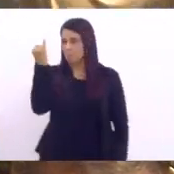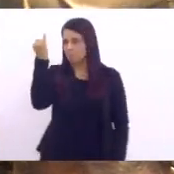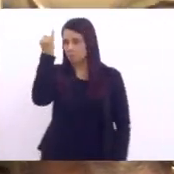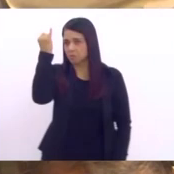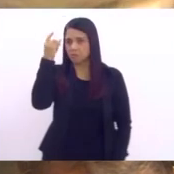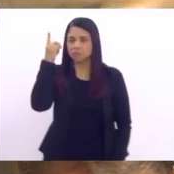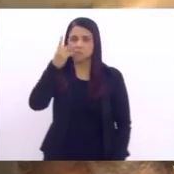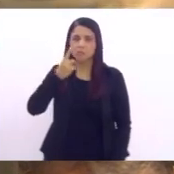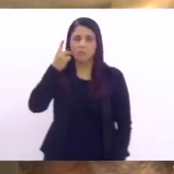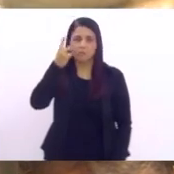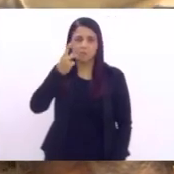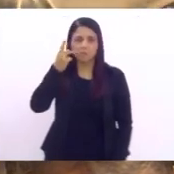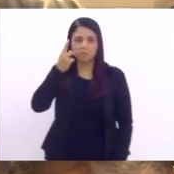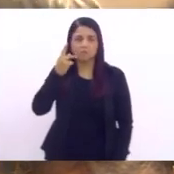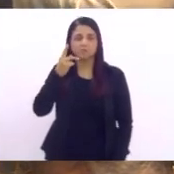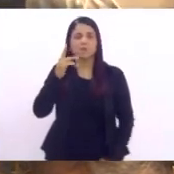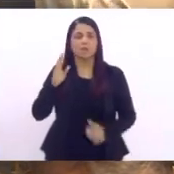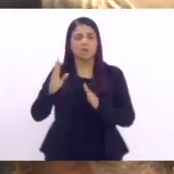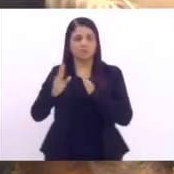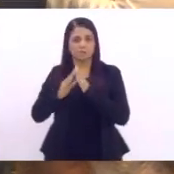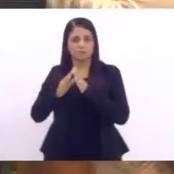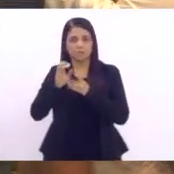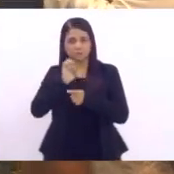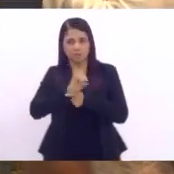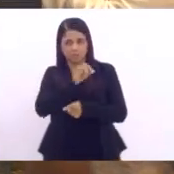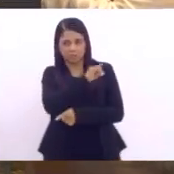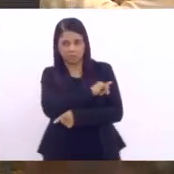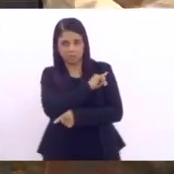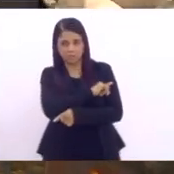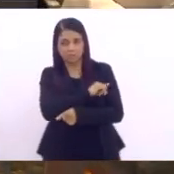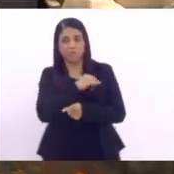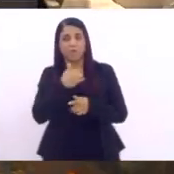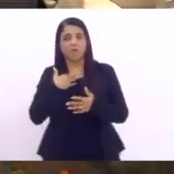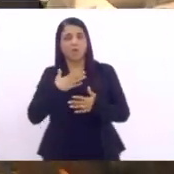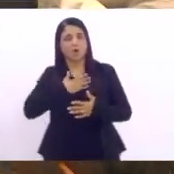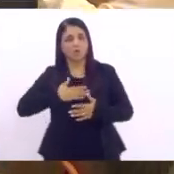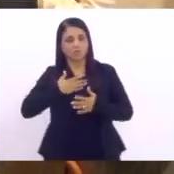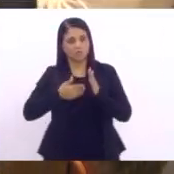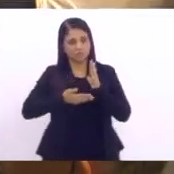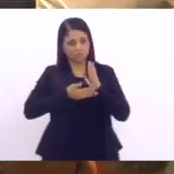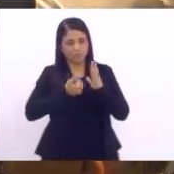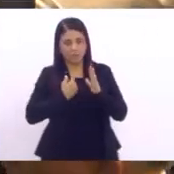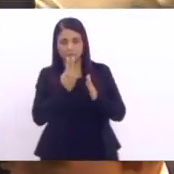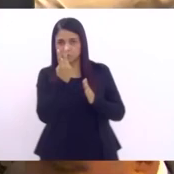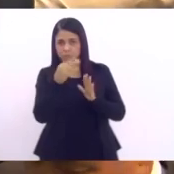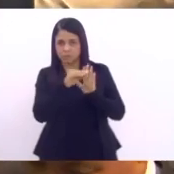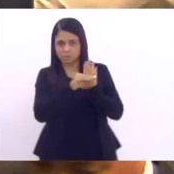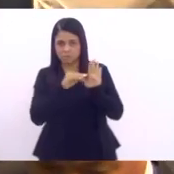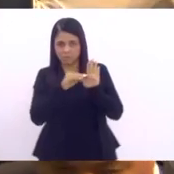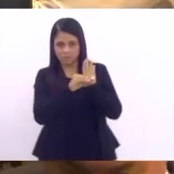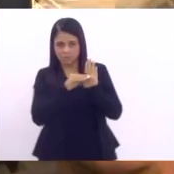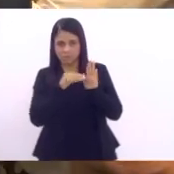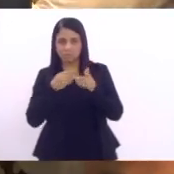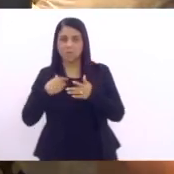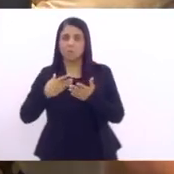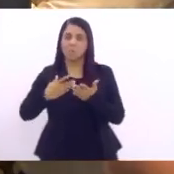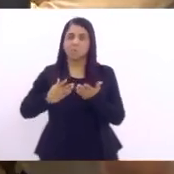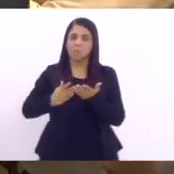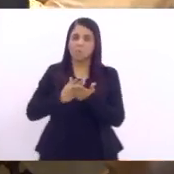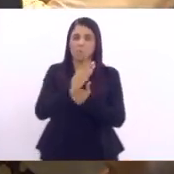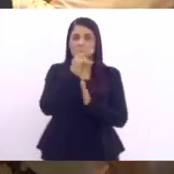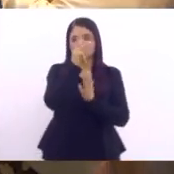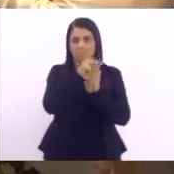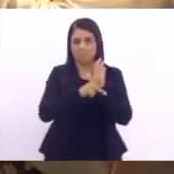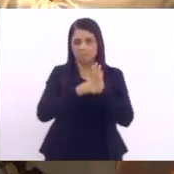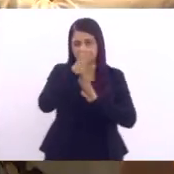Janeiro, eu gostaria, deputado, de retirar as minhas duas emendas para que o projeto fosse aprovado nessa tarde de hoje e fosse a